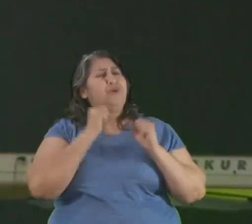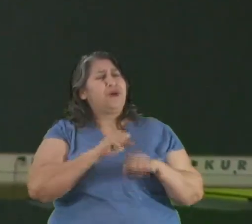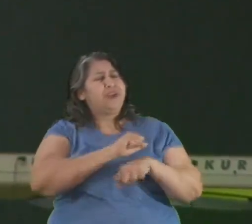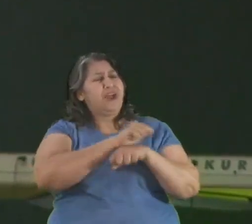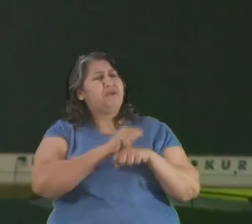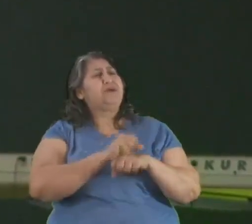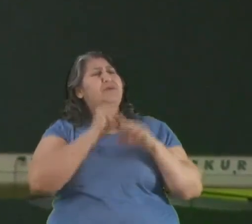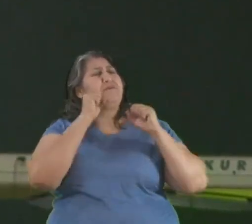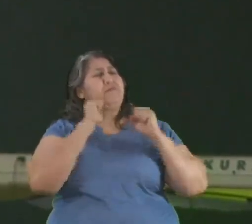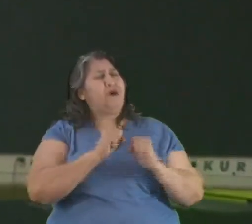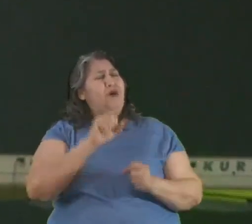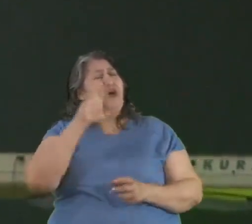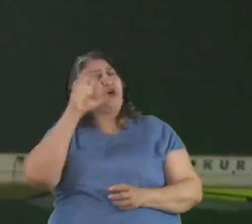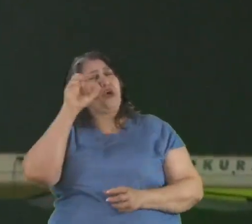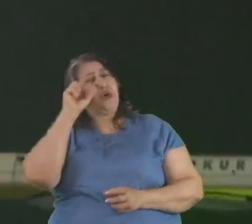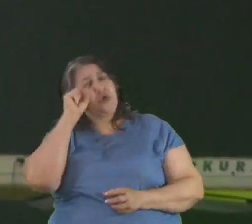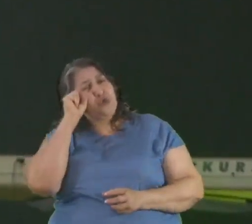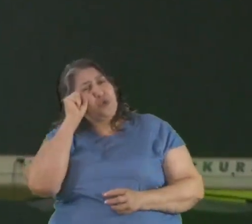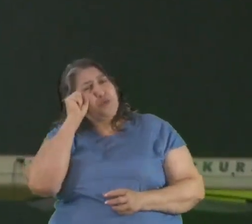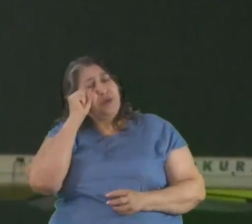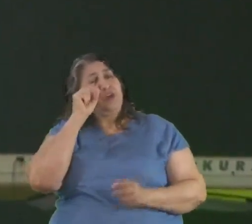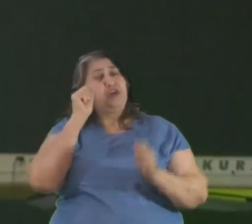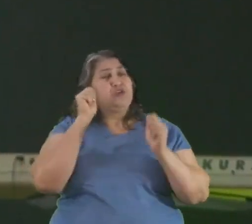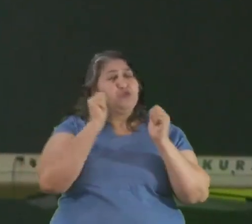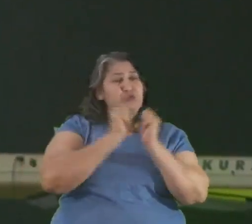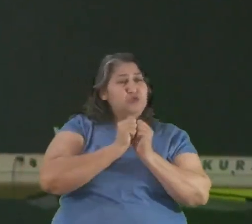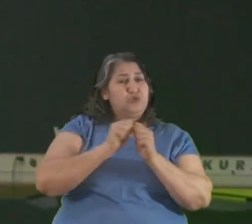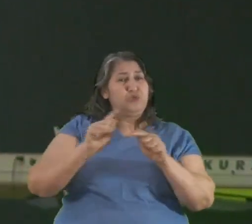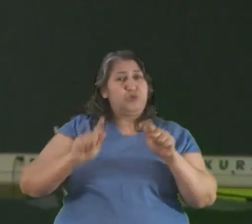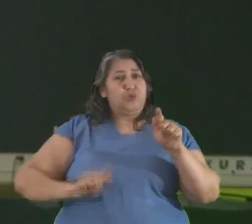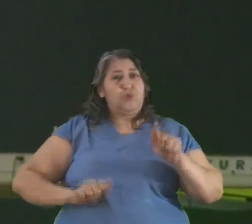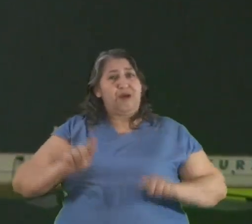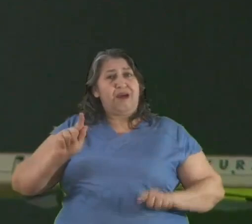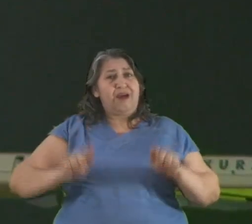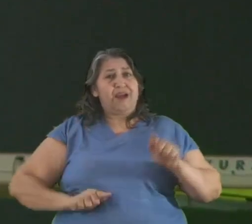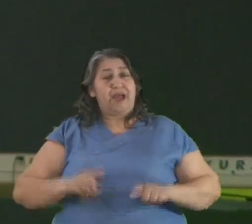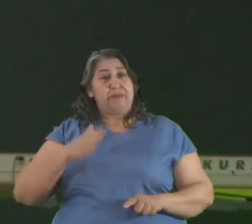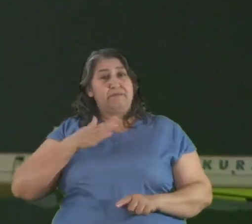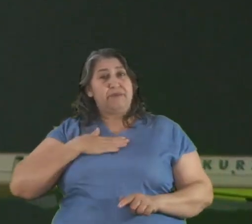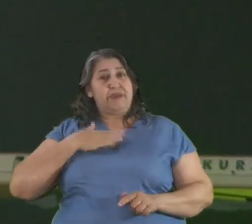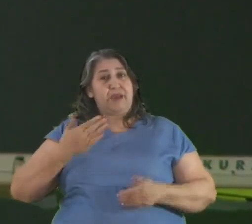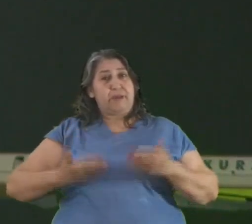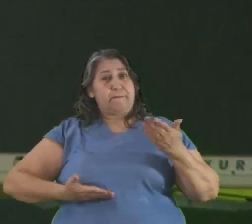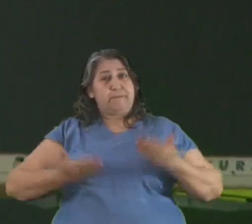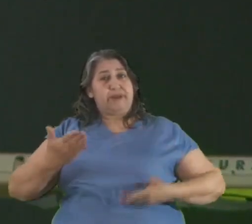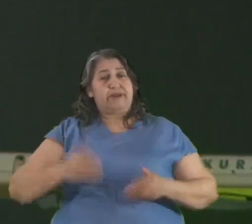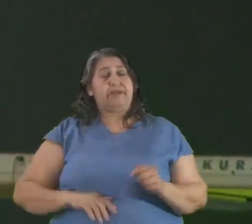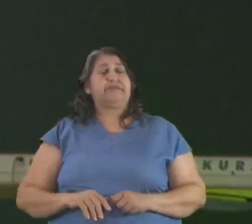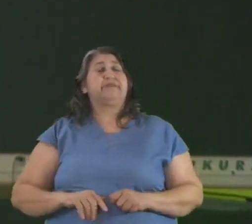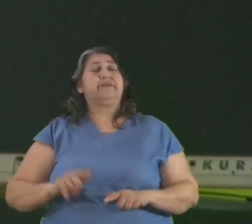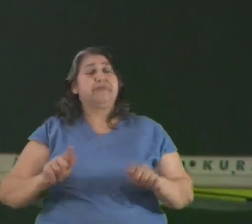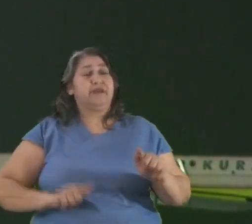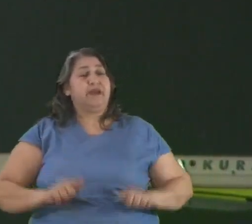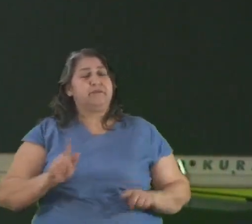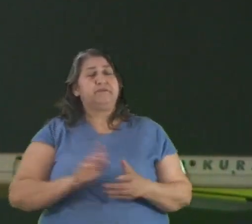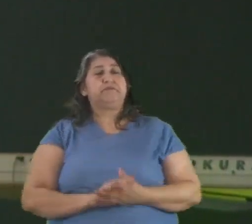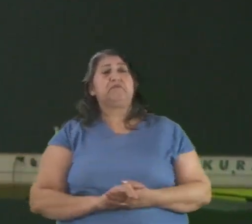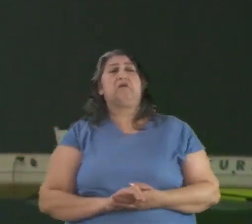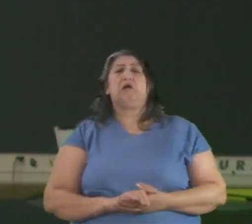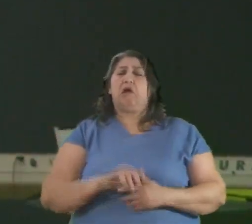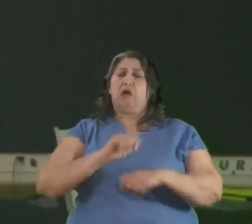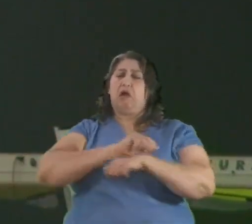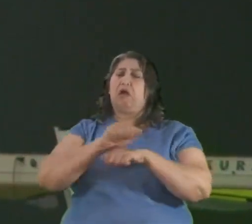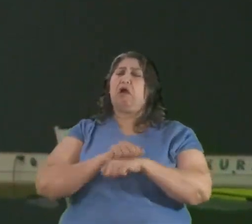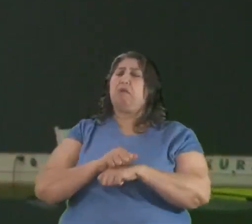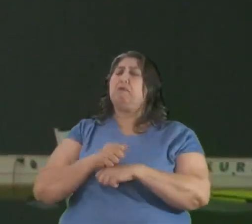para que Abraão tivesse um filho com Agar, e Abraão nem reclamou disso, aceitou